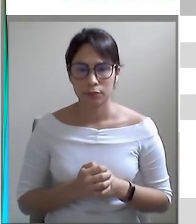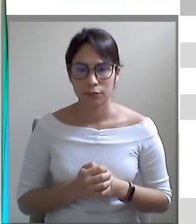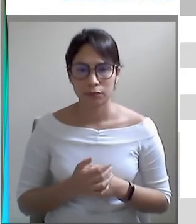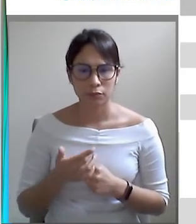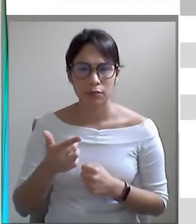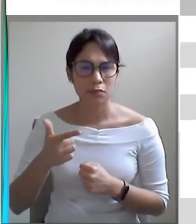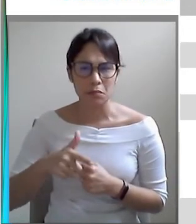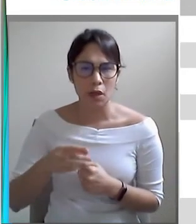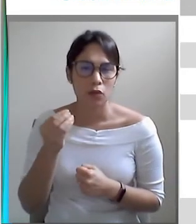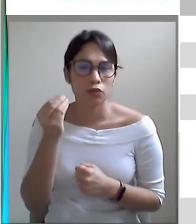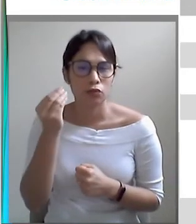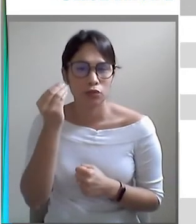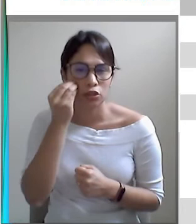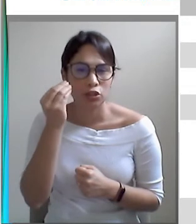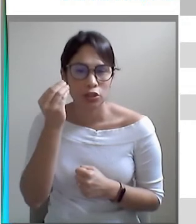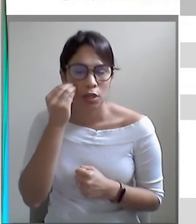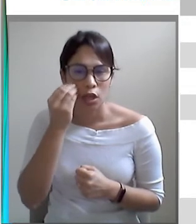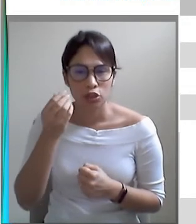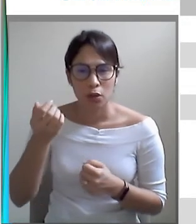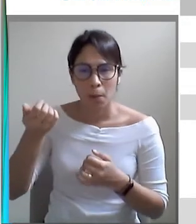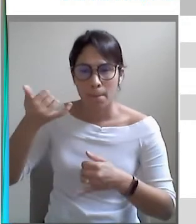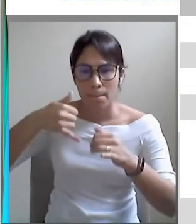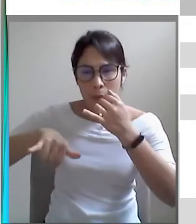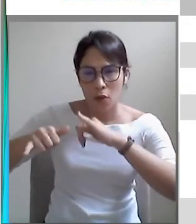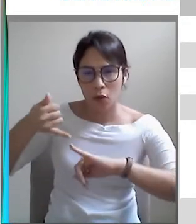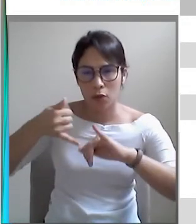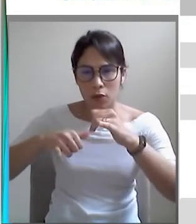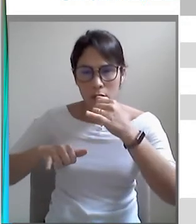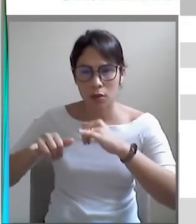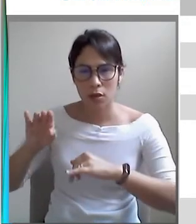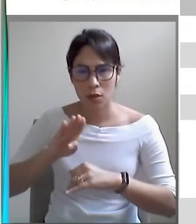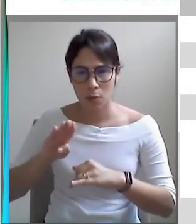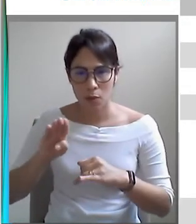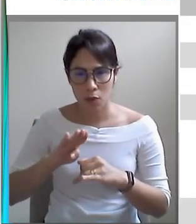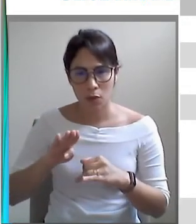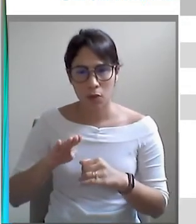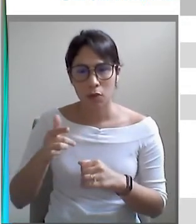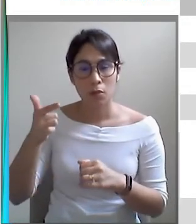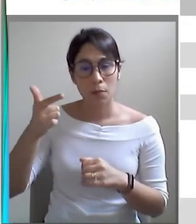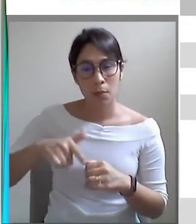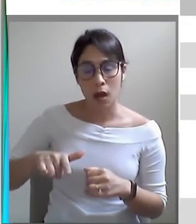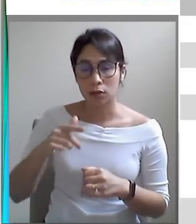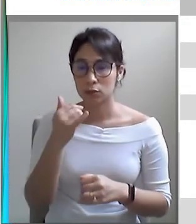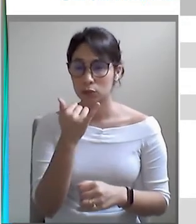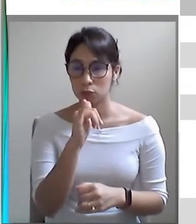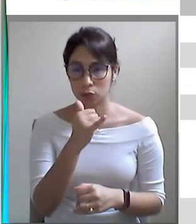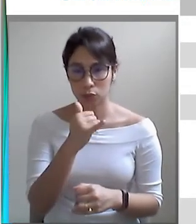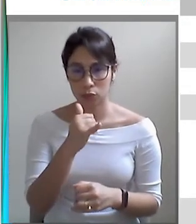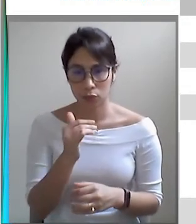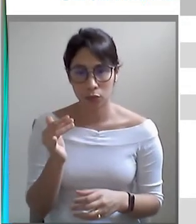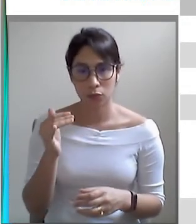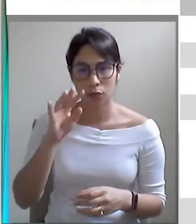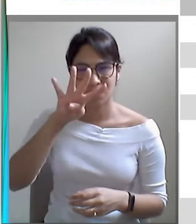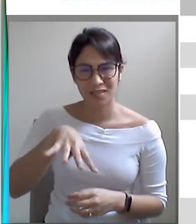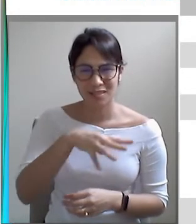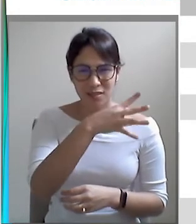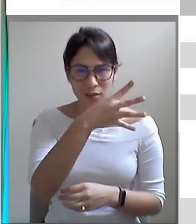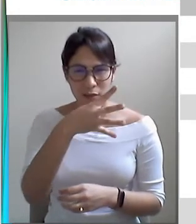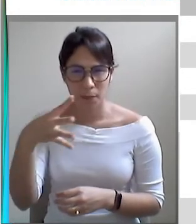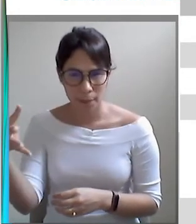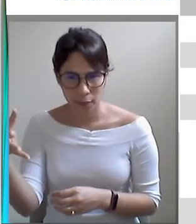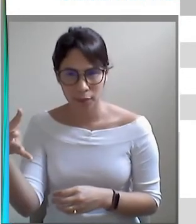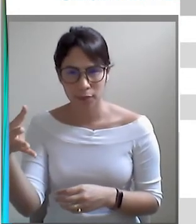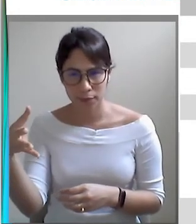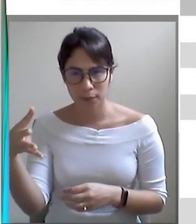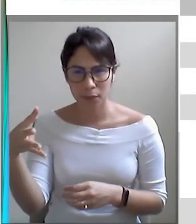O teste bioquímico e de eletrólitos apresentados nestas tabelas referem-se à avaliação que é realizada